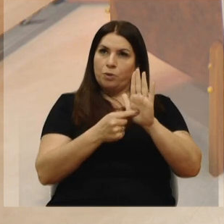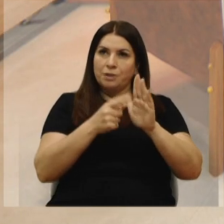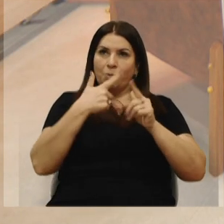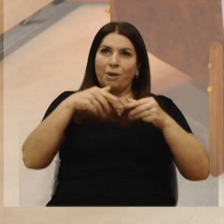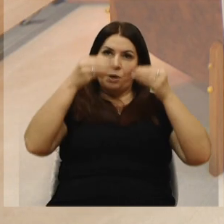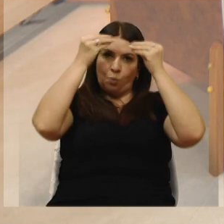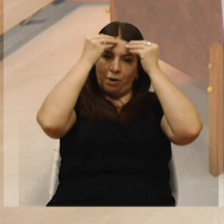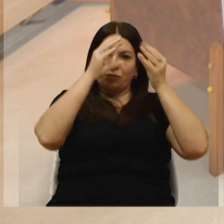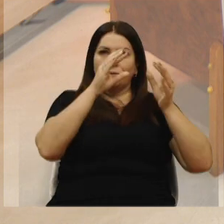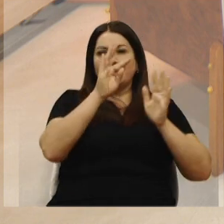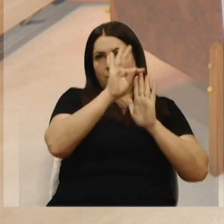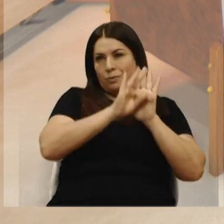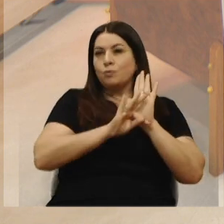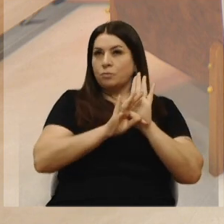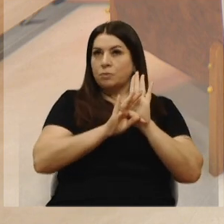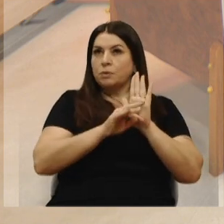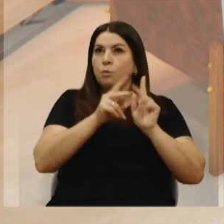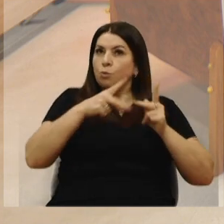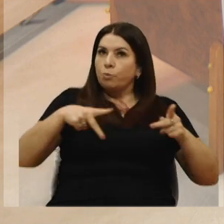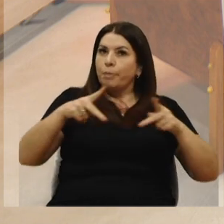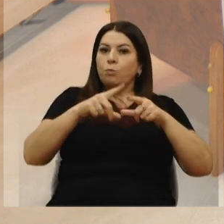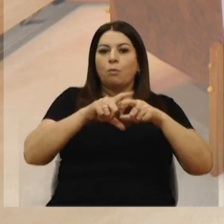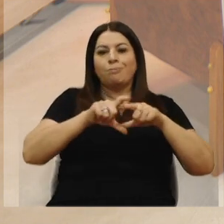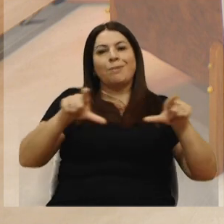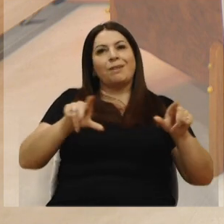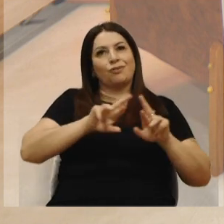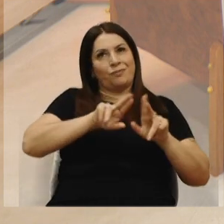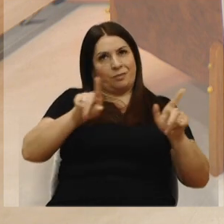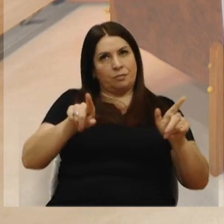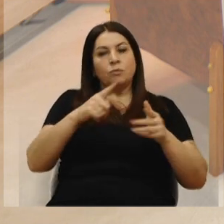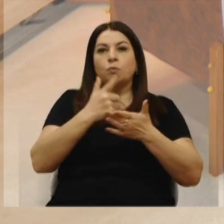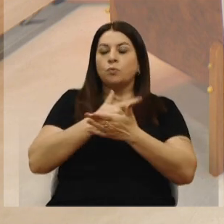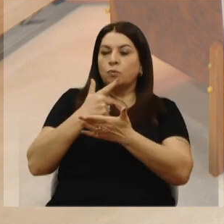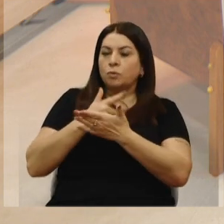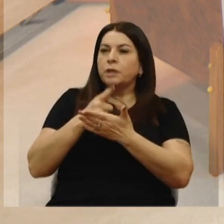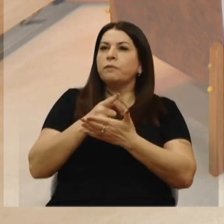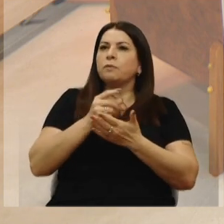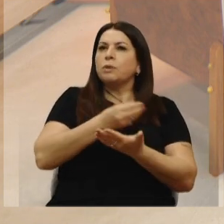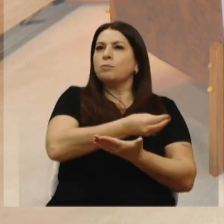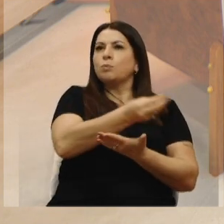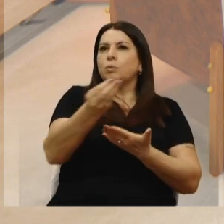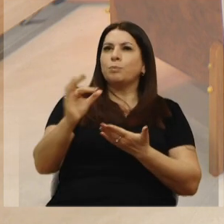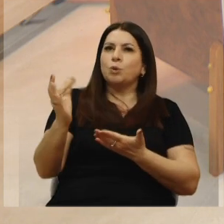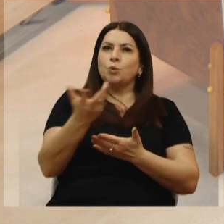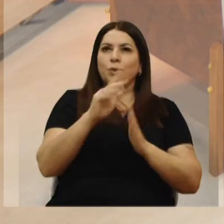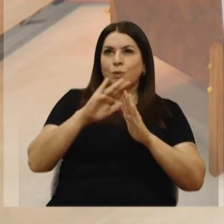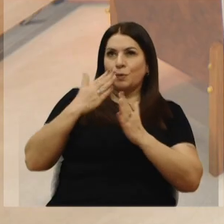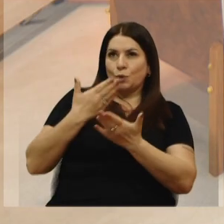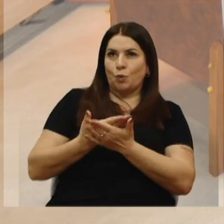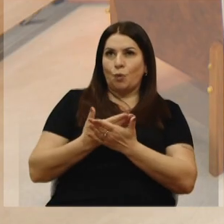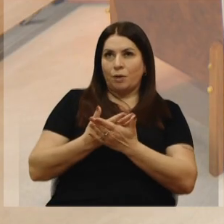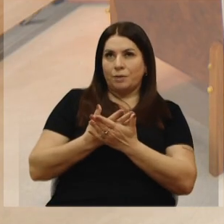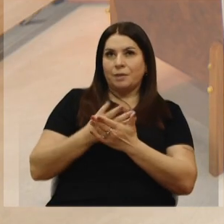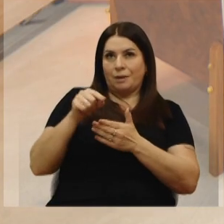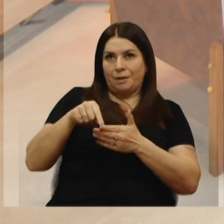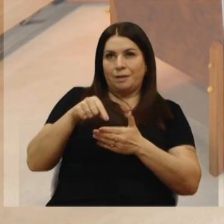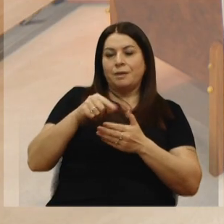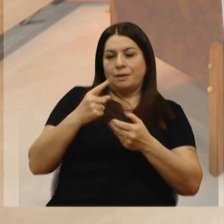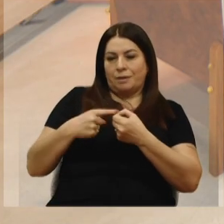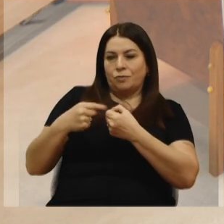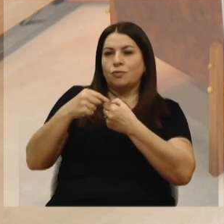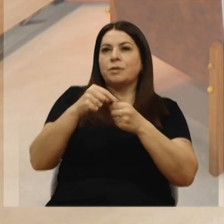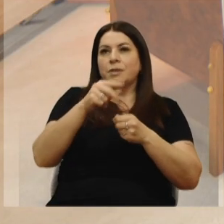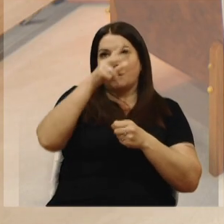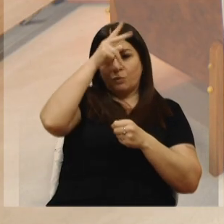ele traz uma linguagem textual para um público amplo, né? Tanto que esse livro ele foi distribuído para todas as escolas do